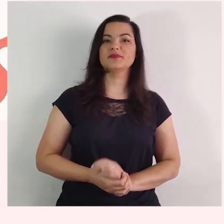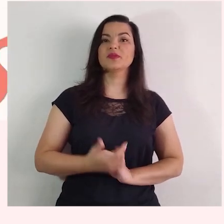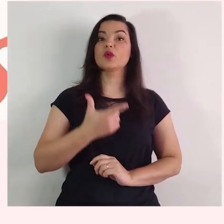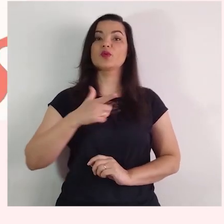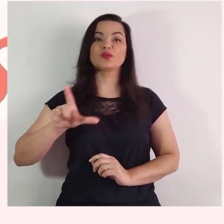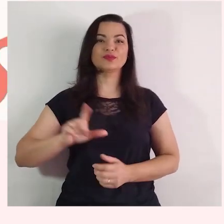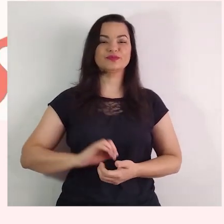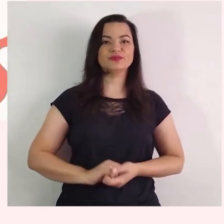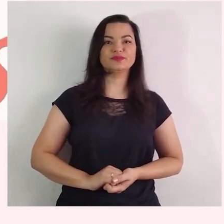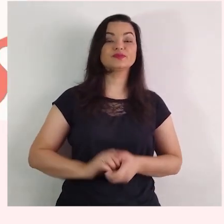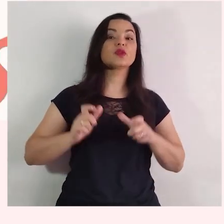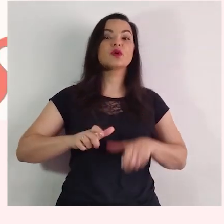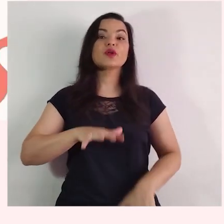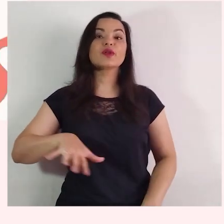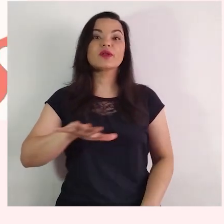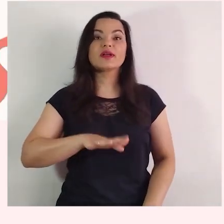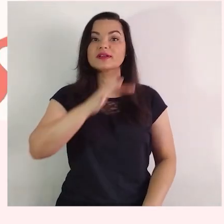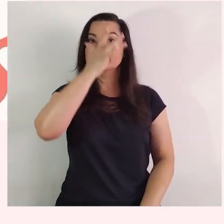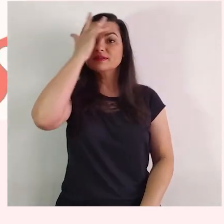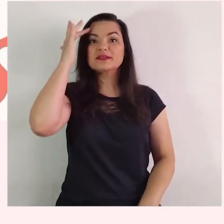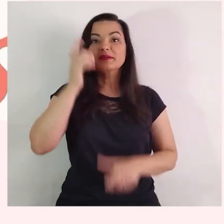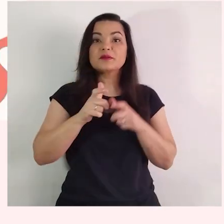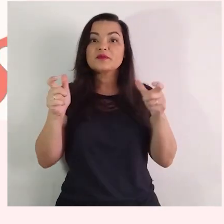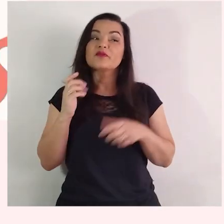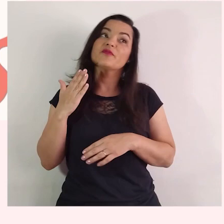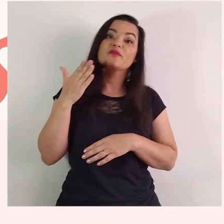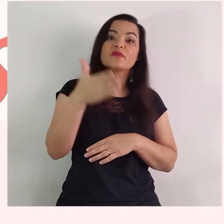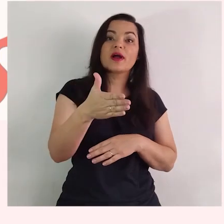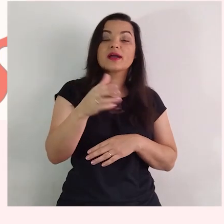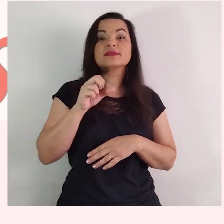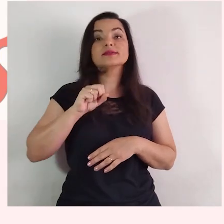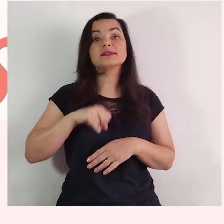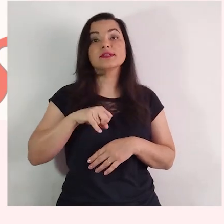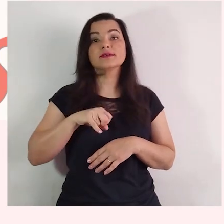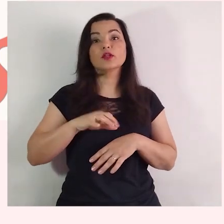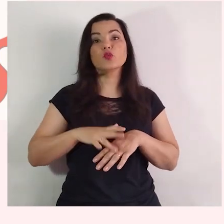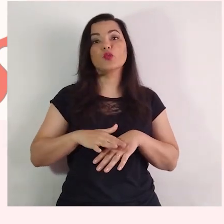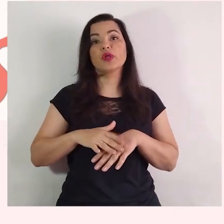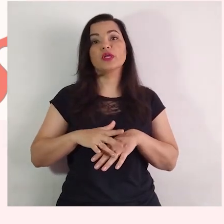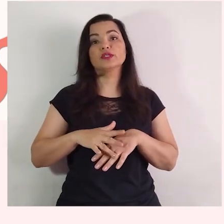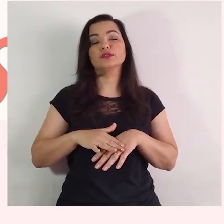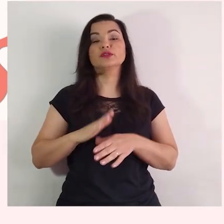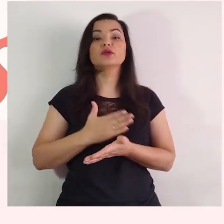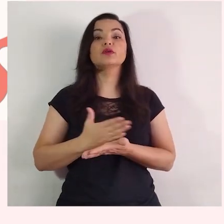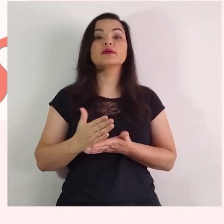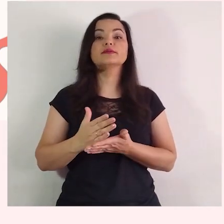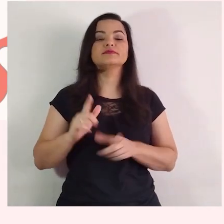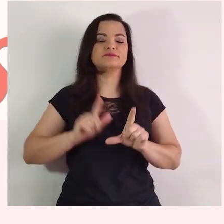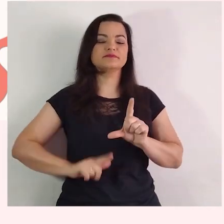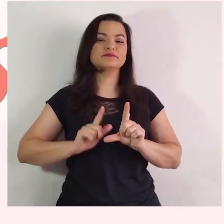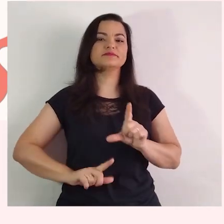Próxima carta. Espaço que as pessoas costumam ir quando estão doentes e começa com a